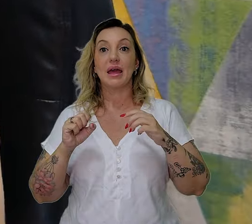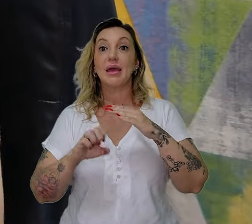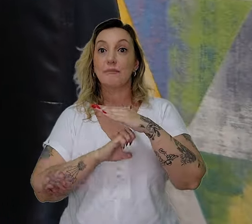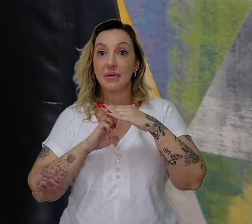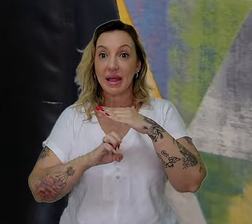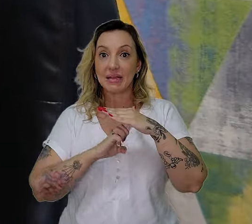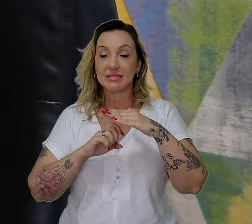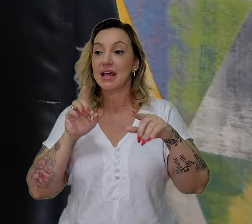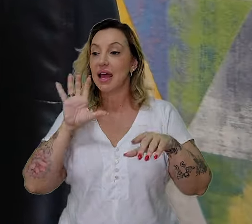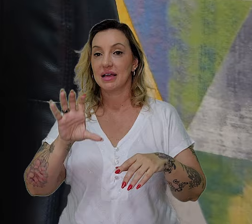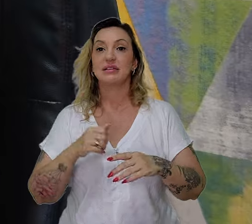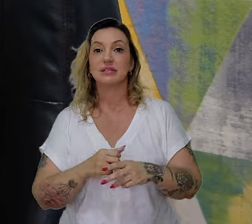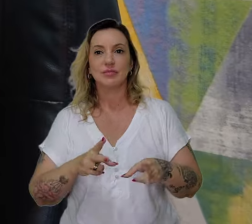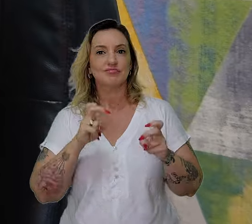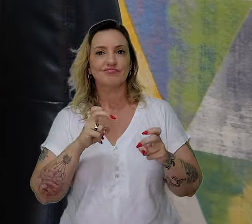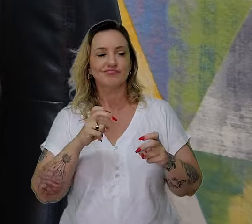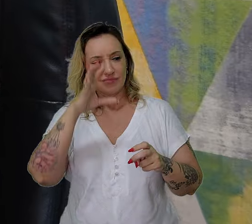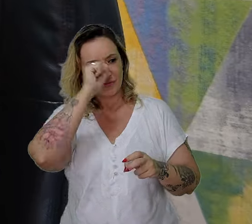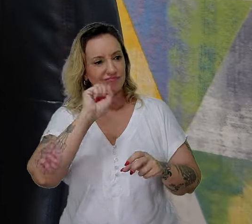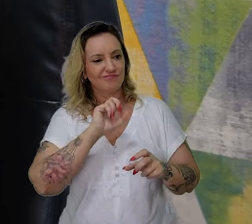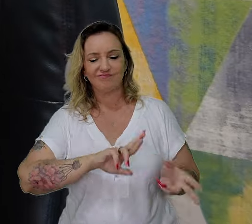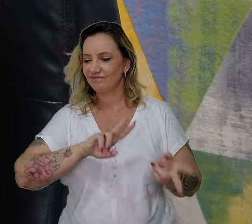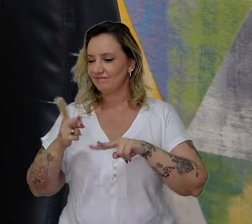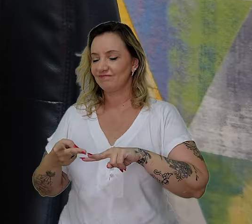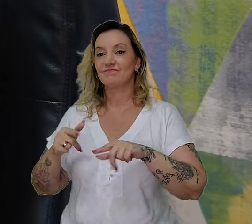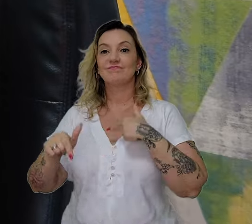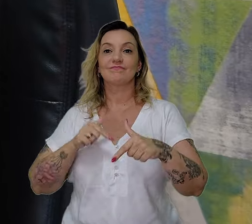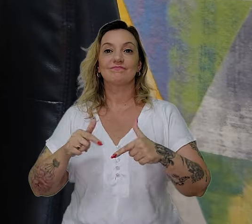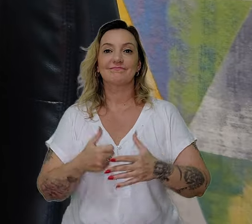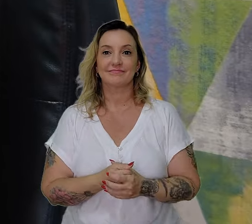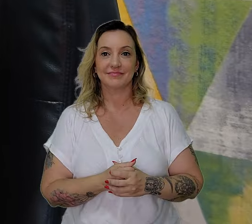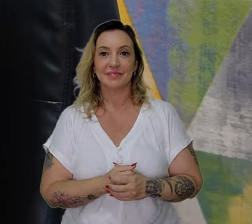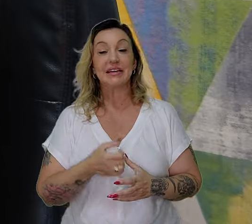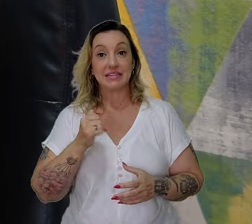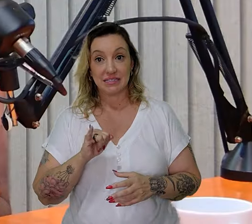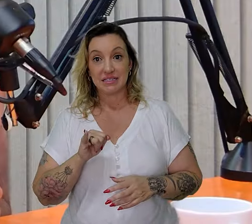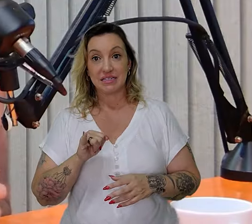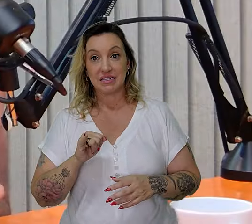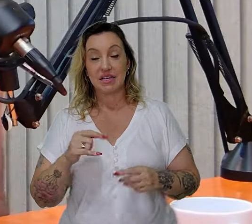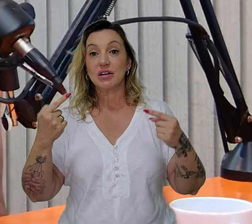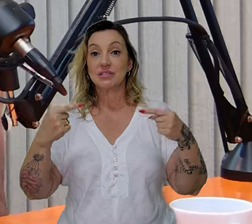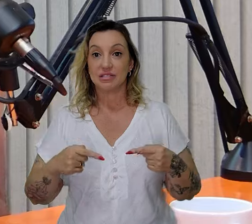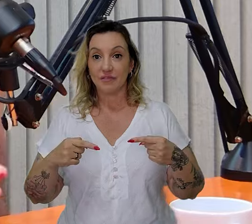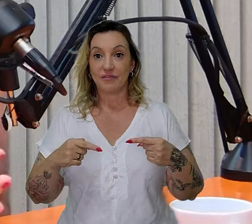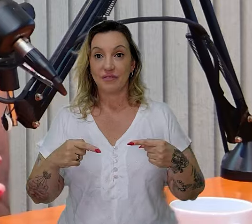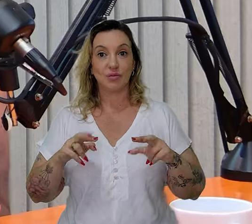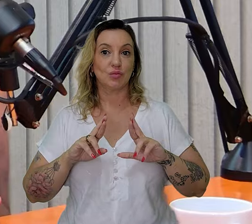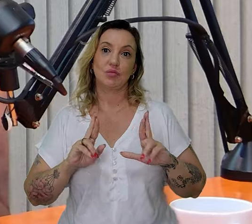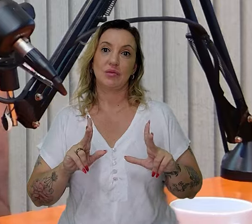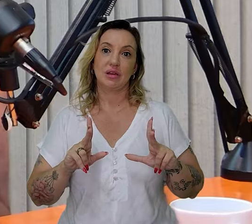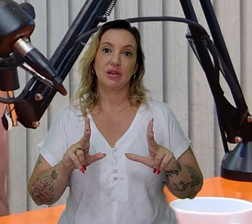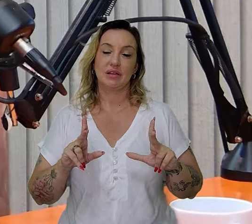aí era assim também quando eu percebia que eu não tava aprendendo eu já mudava de empresa se tá se se o desafio não é mais